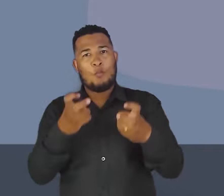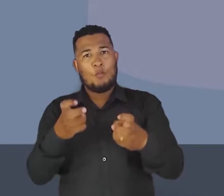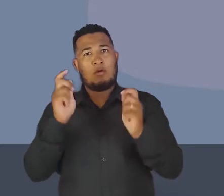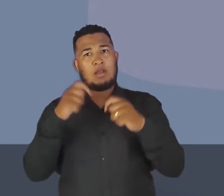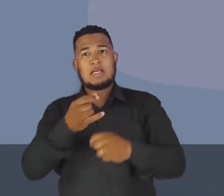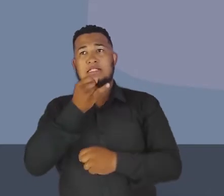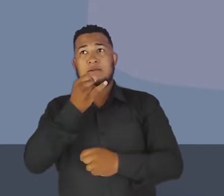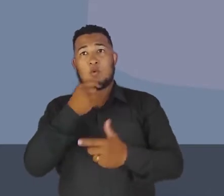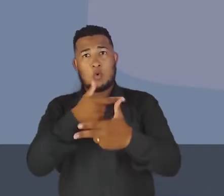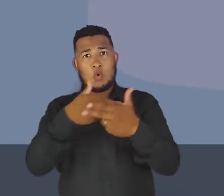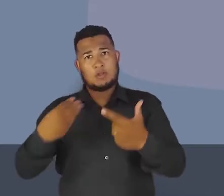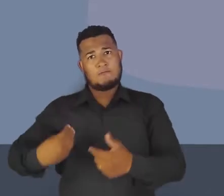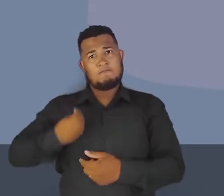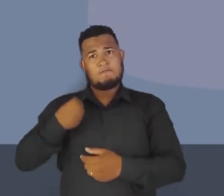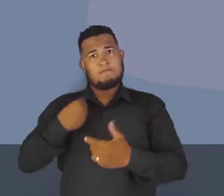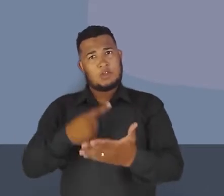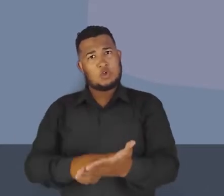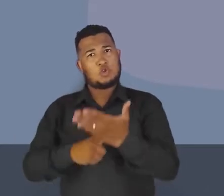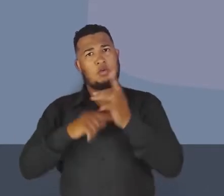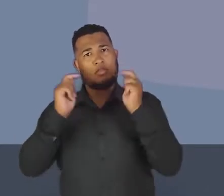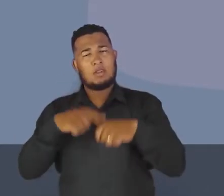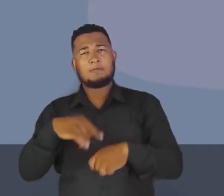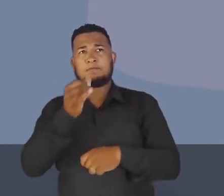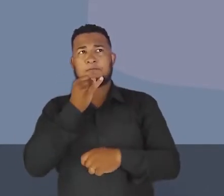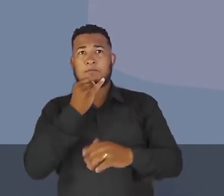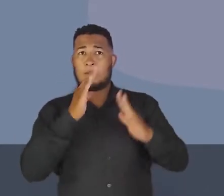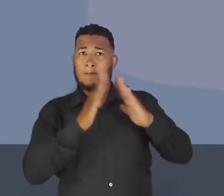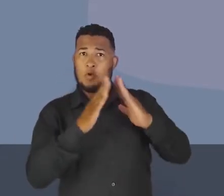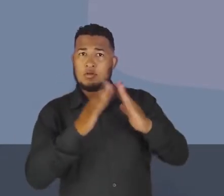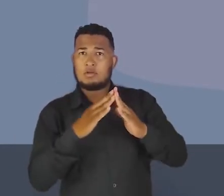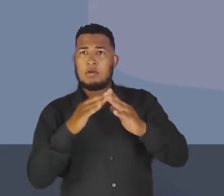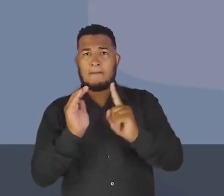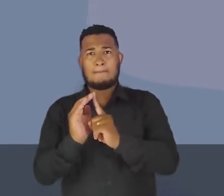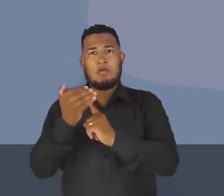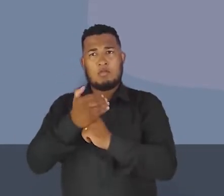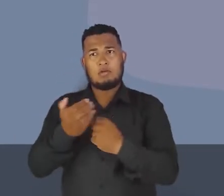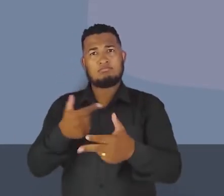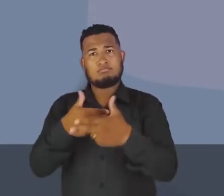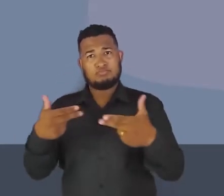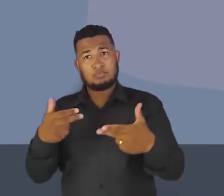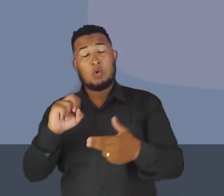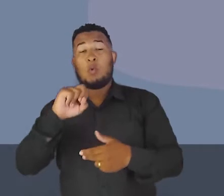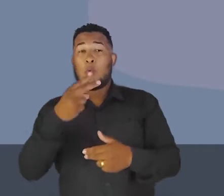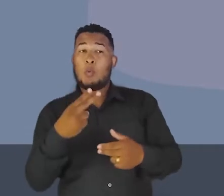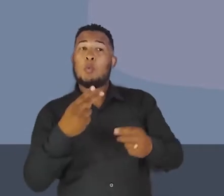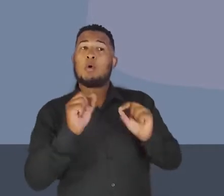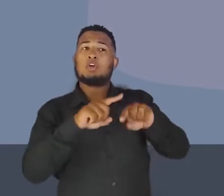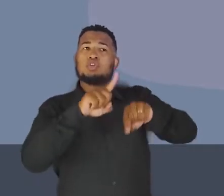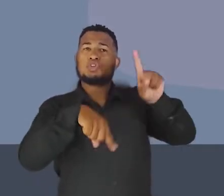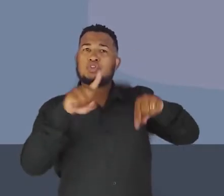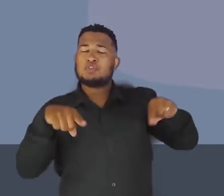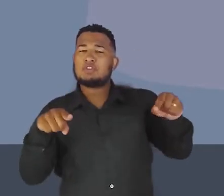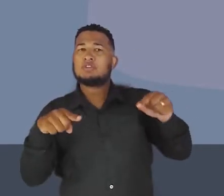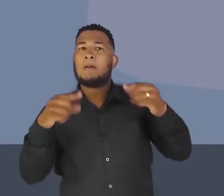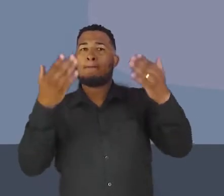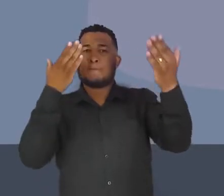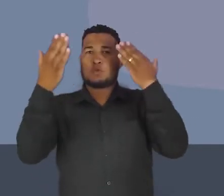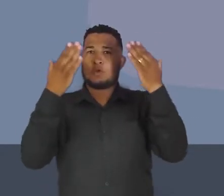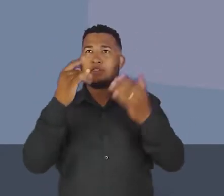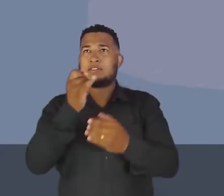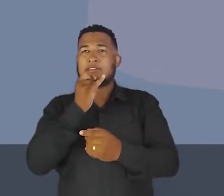como moradia, alimentação e proteção, ou necessidades culturais e psicológicas, arte,